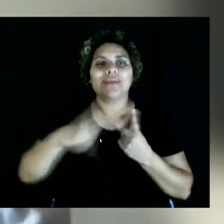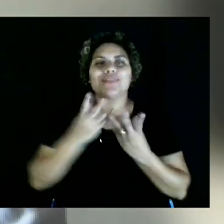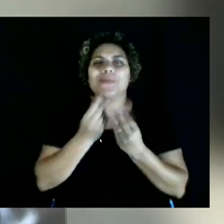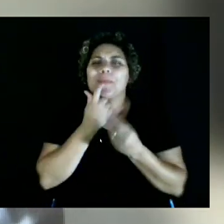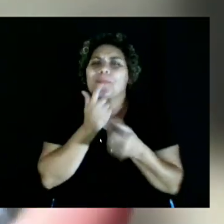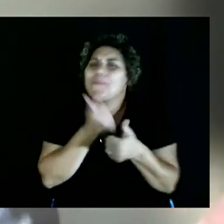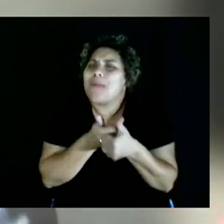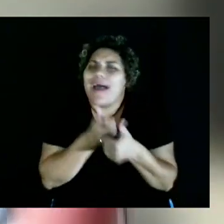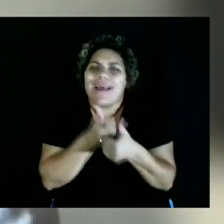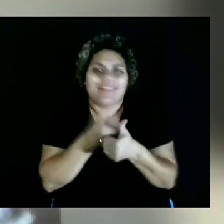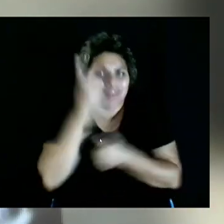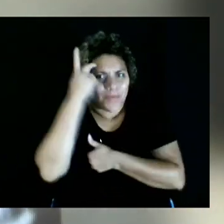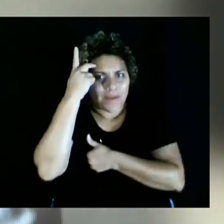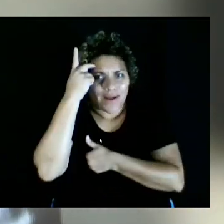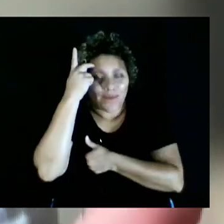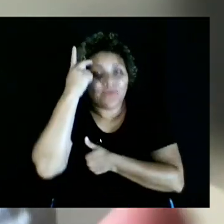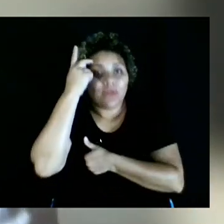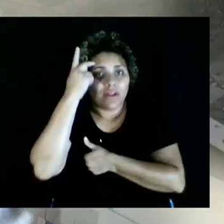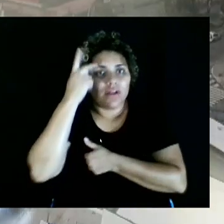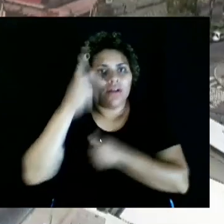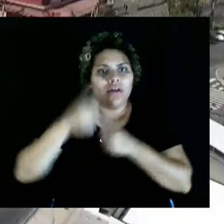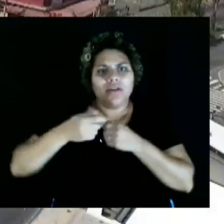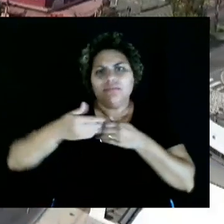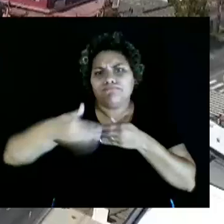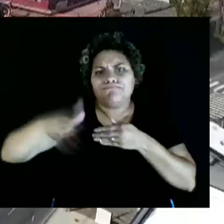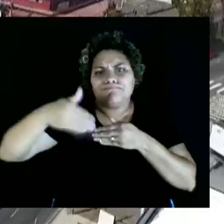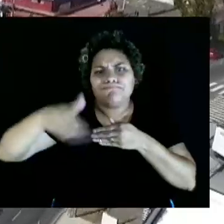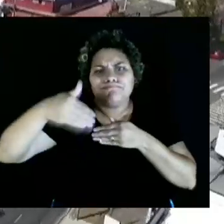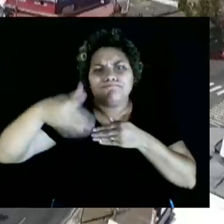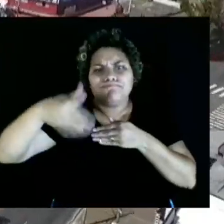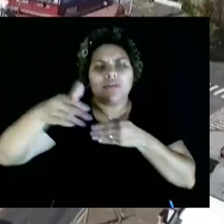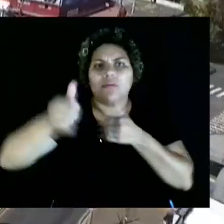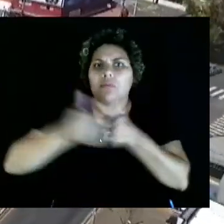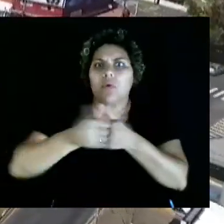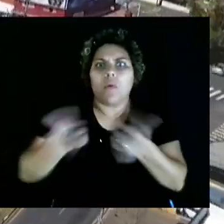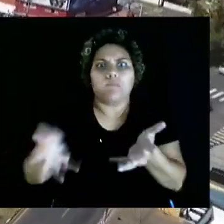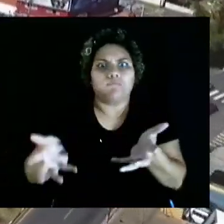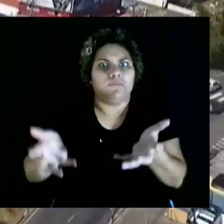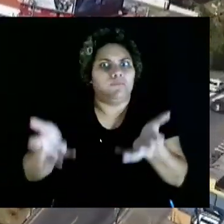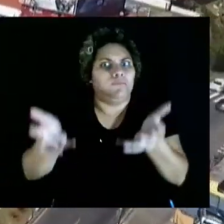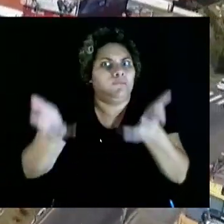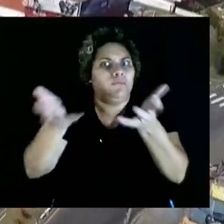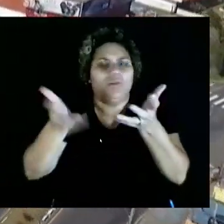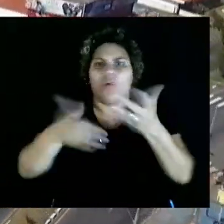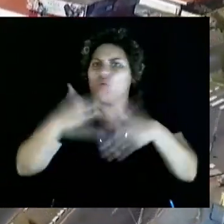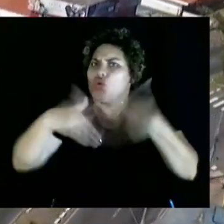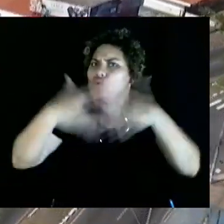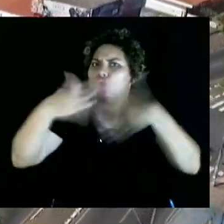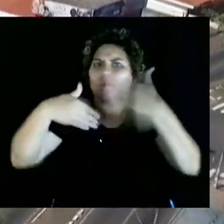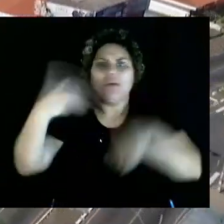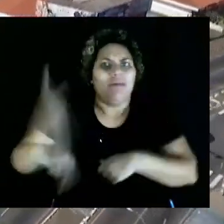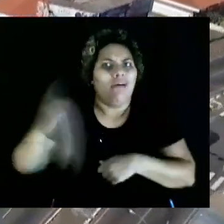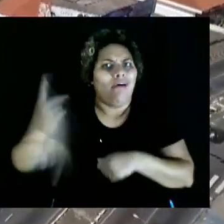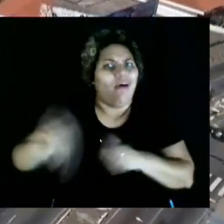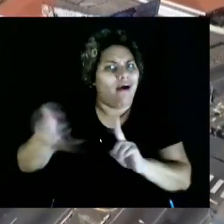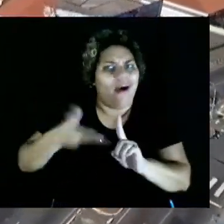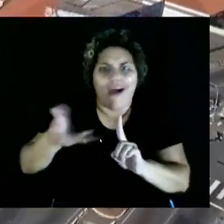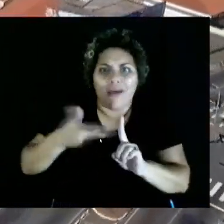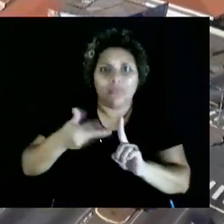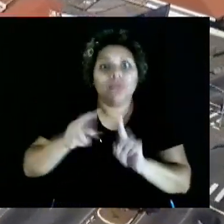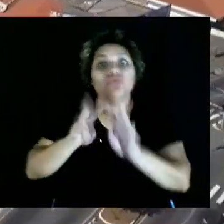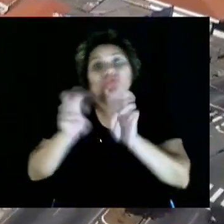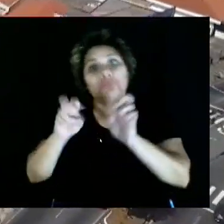com o interior do estado de São Paulo totalmente próspero, se desenvolvendo numa velocidade extrema, seja pela questão das indústrias, seja pela questão